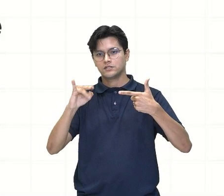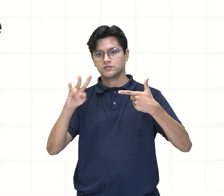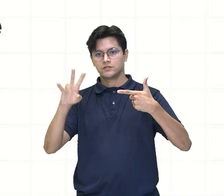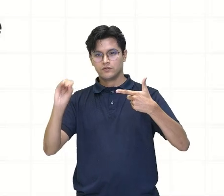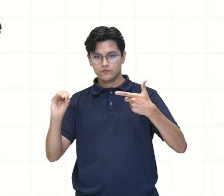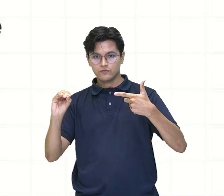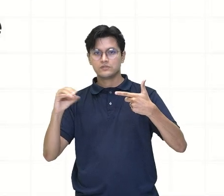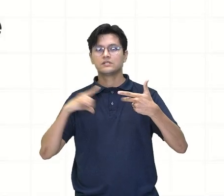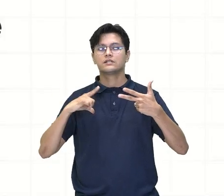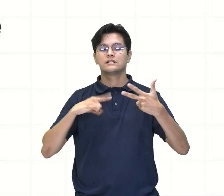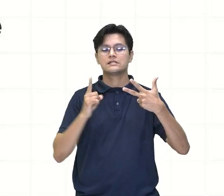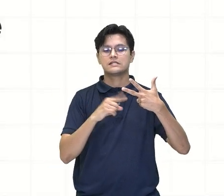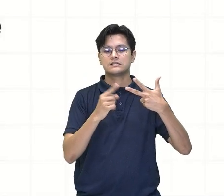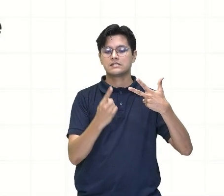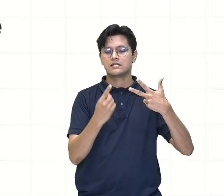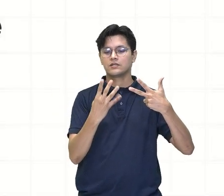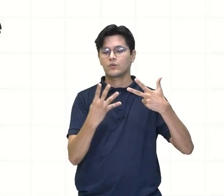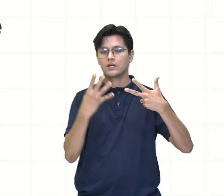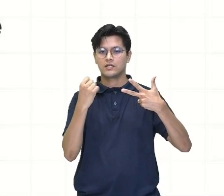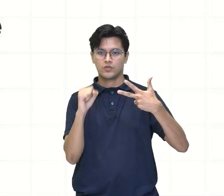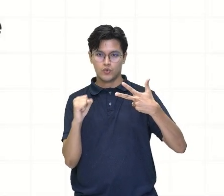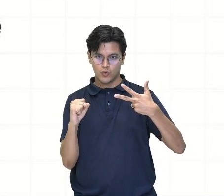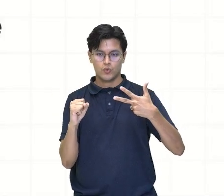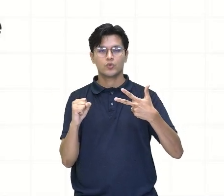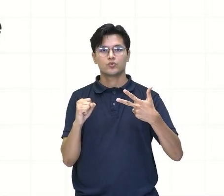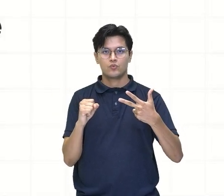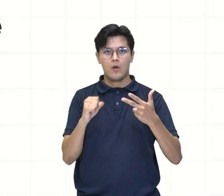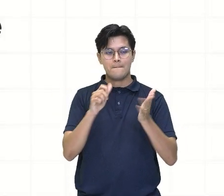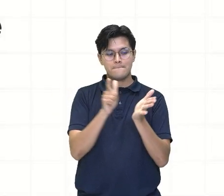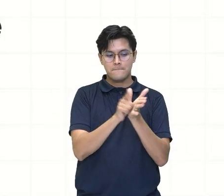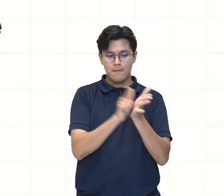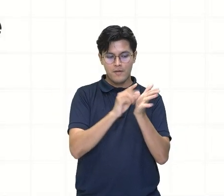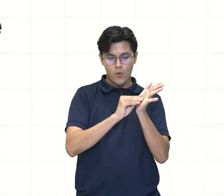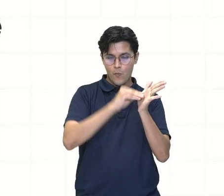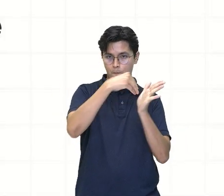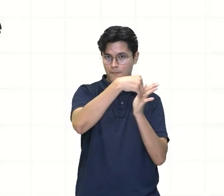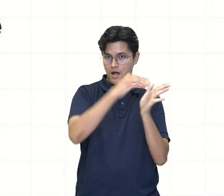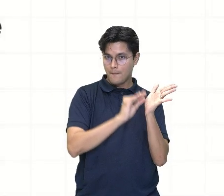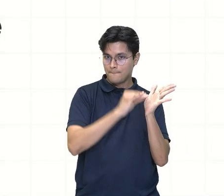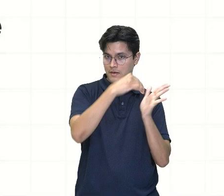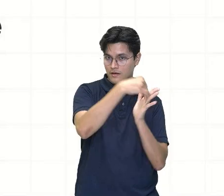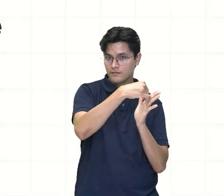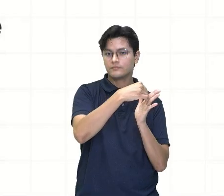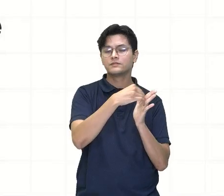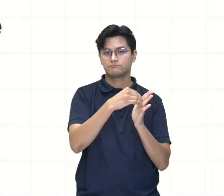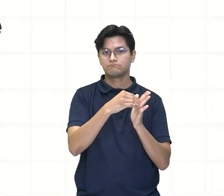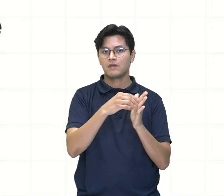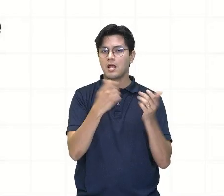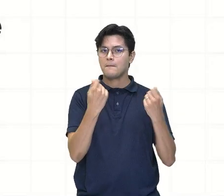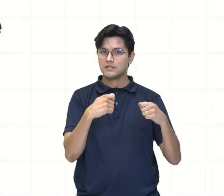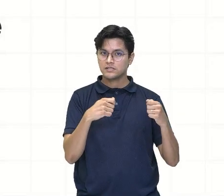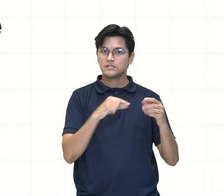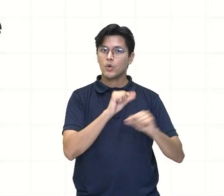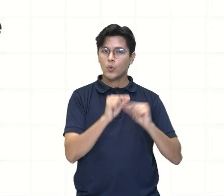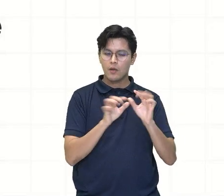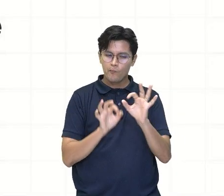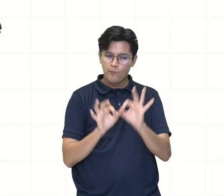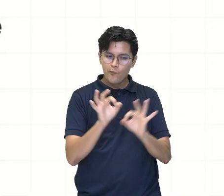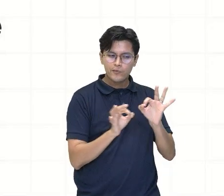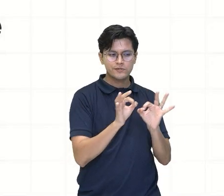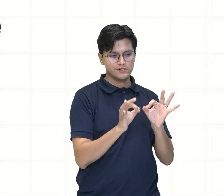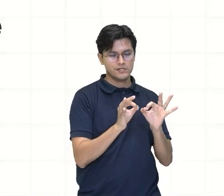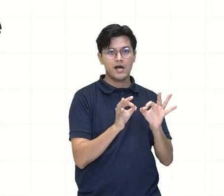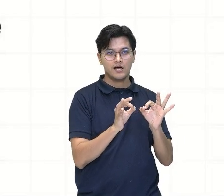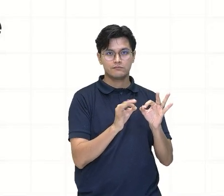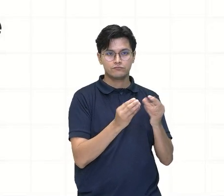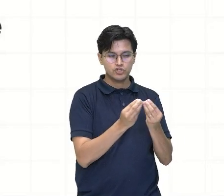blocos de rascunho, tá? E a gente vai dividir todo esse material em vários pacotinhos. Lembra ali o